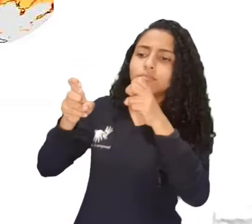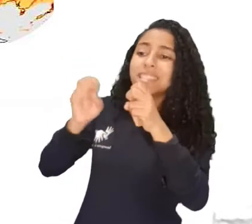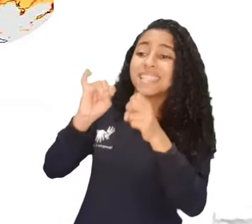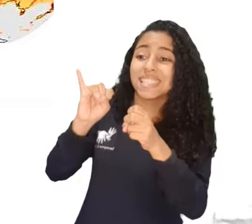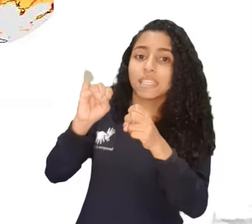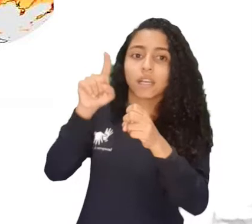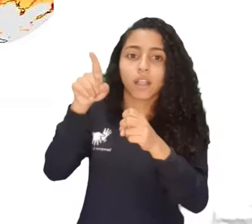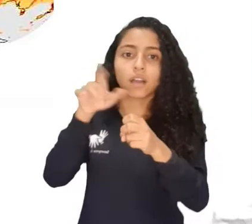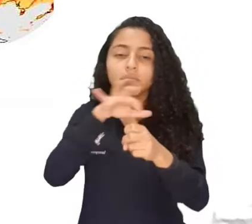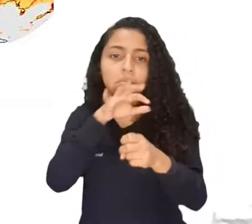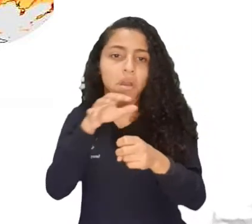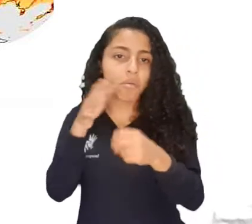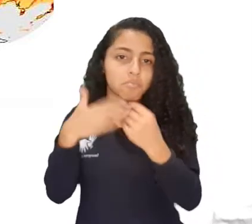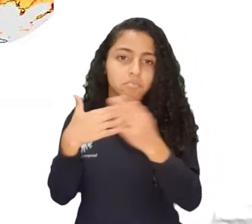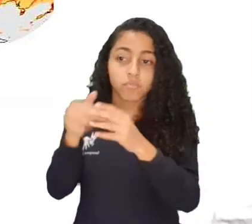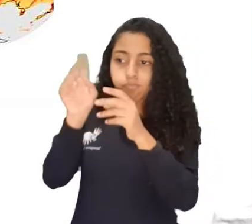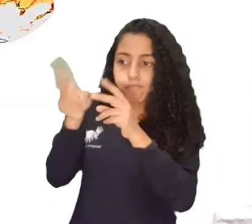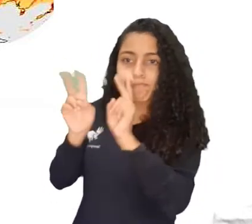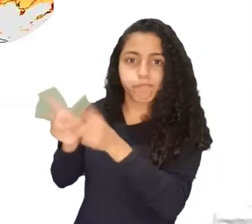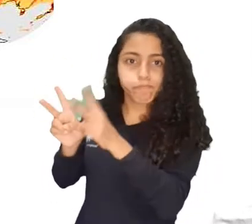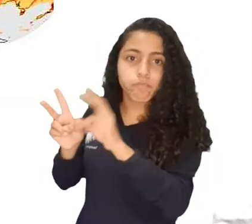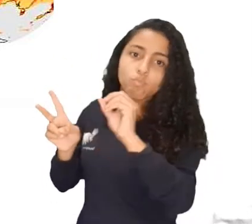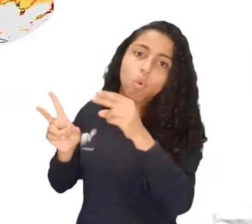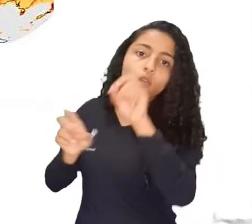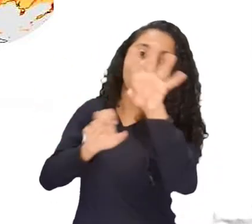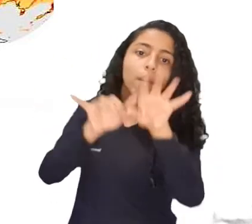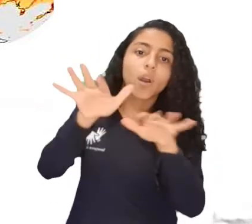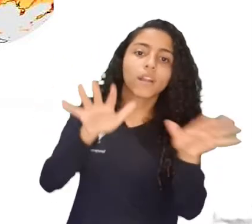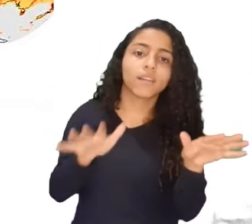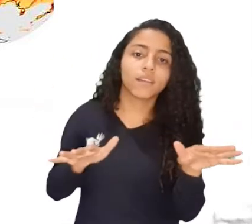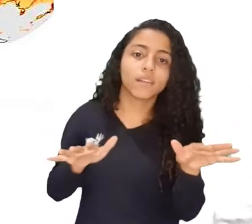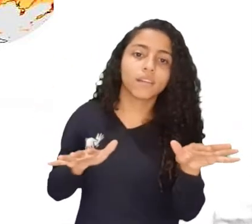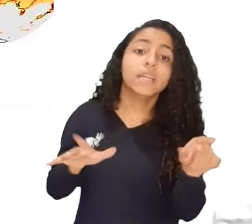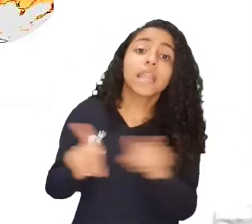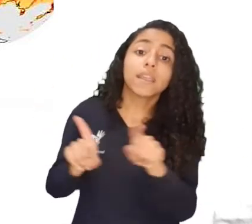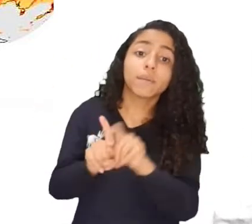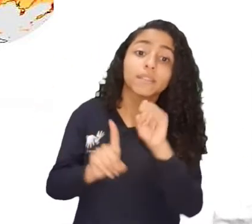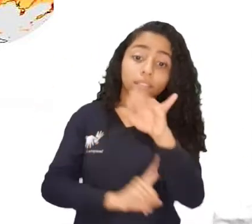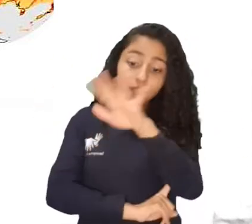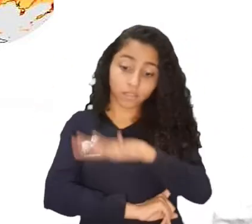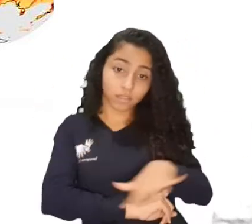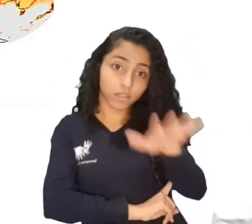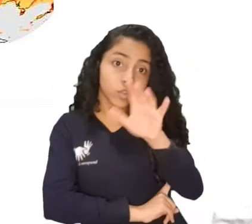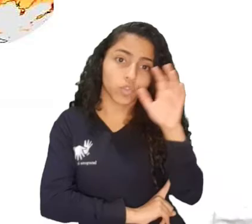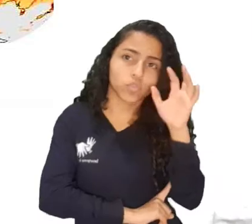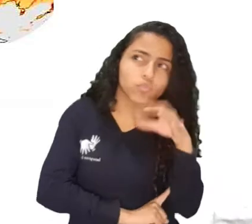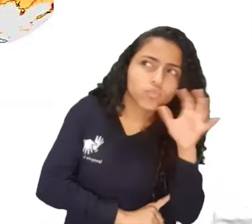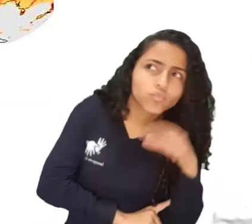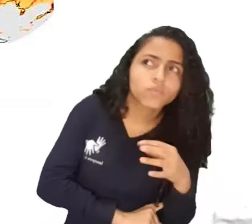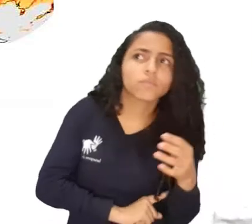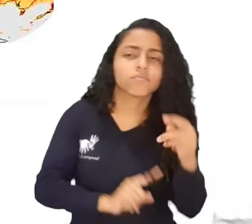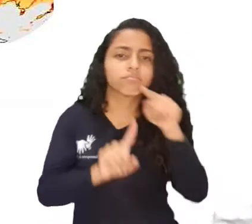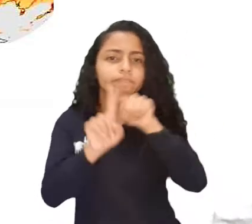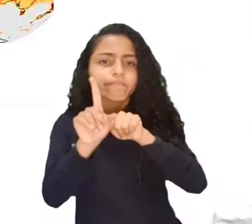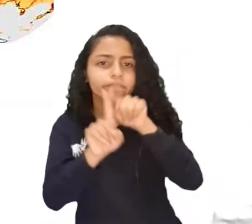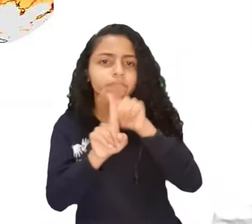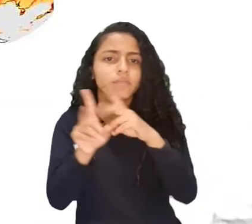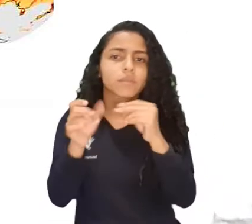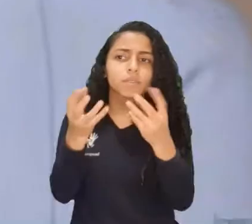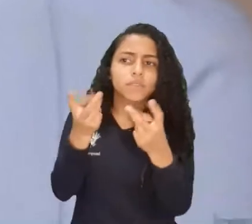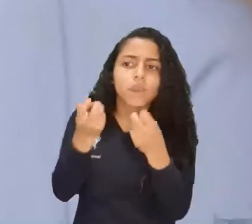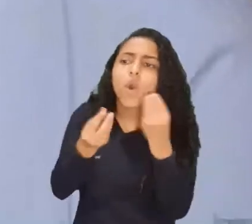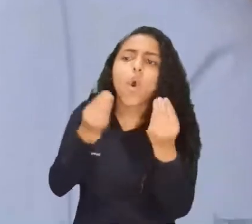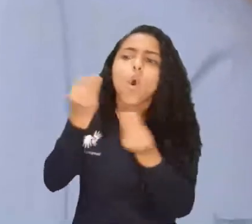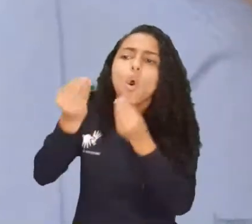e se aquele espaço ambiental que eu estou analisando da variável chuva e temperatura, como é que ele se representa no